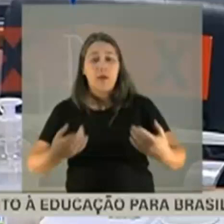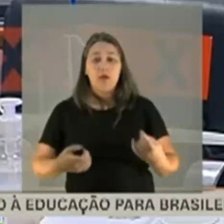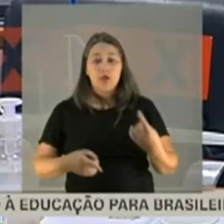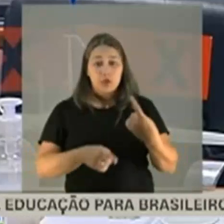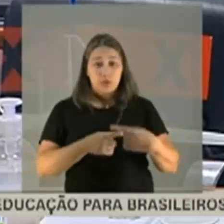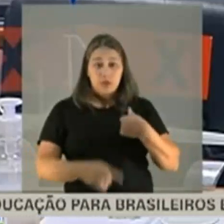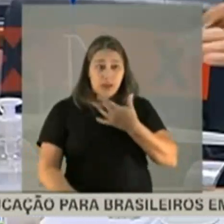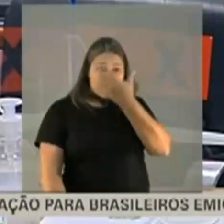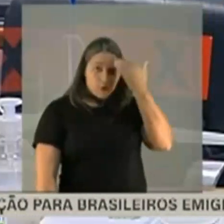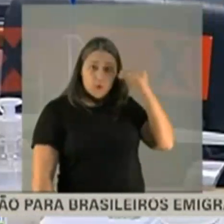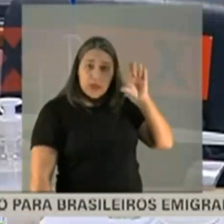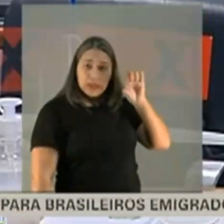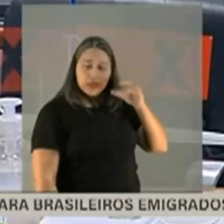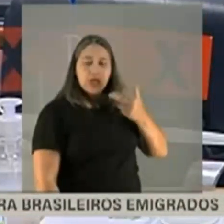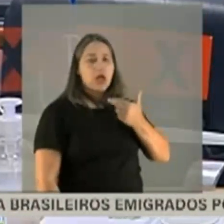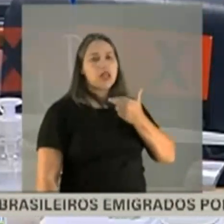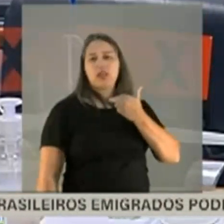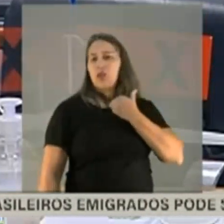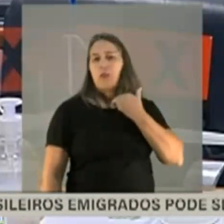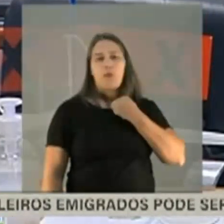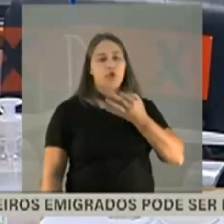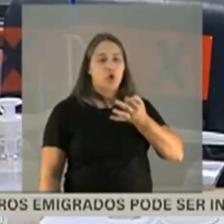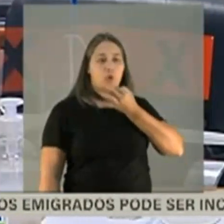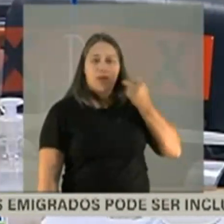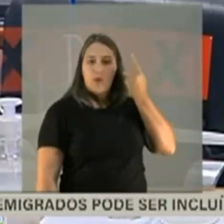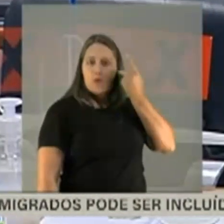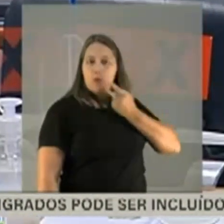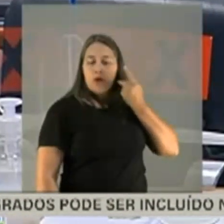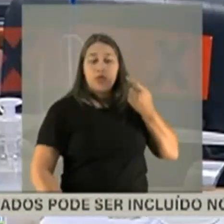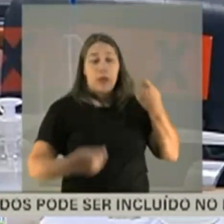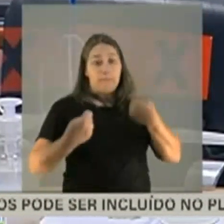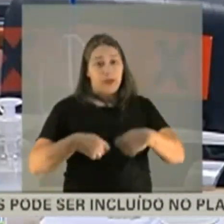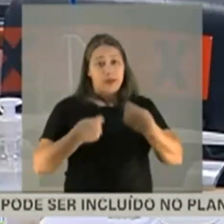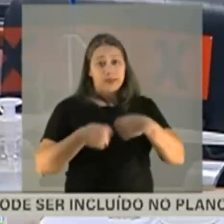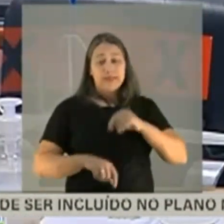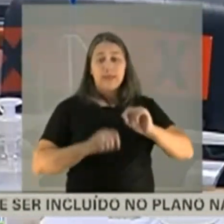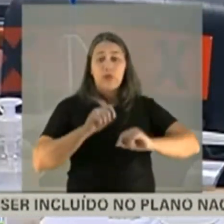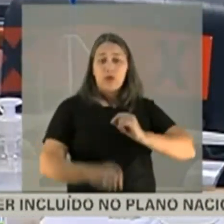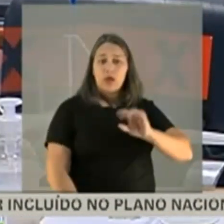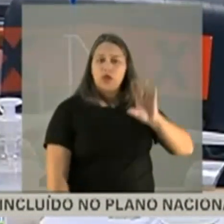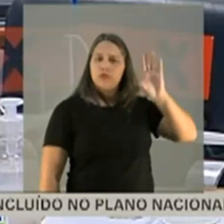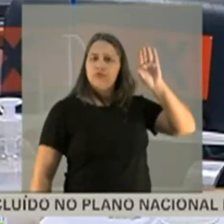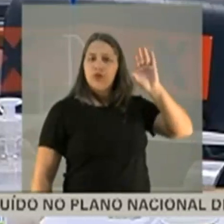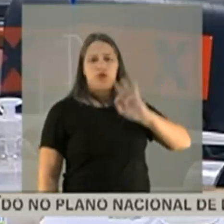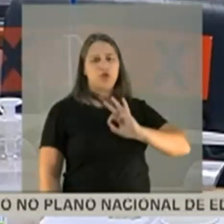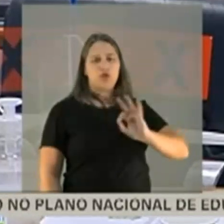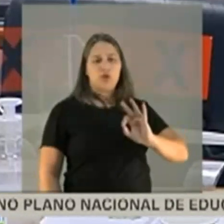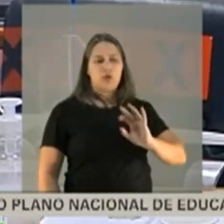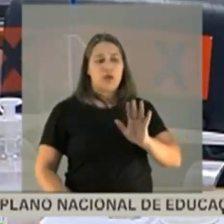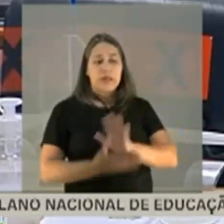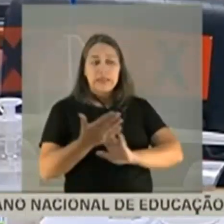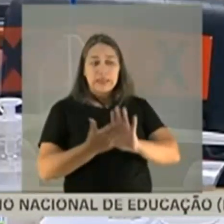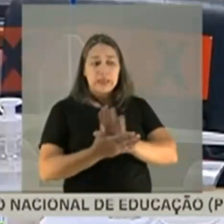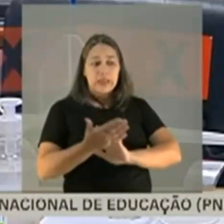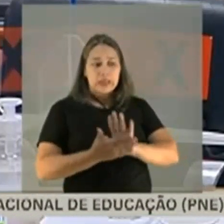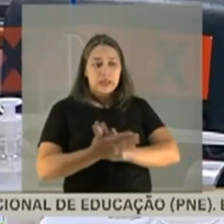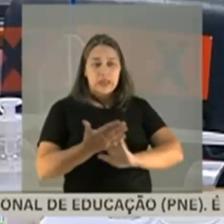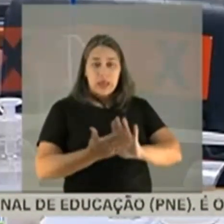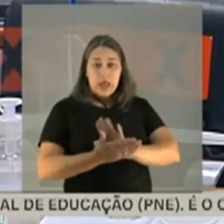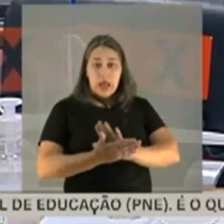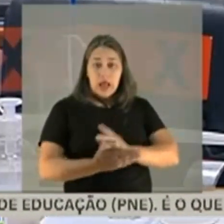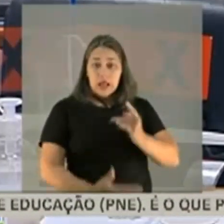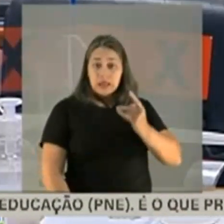o cientista, ele não pode ter lado, ele tem que estar no lado da ciência, sem contaminação política. Mas o que a gente vê